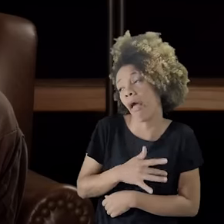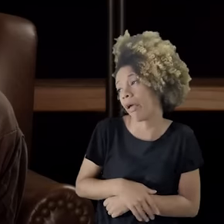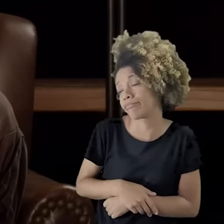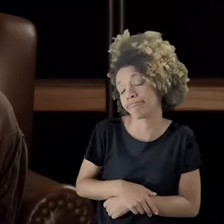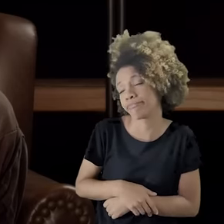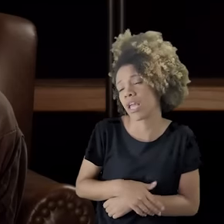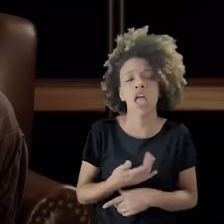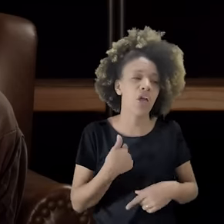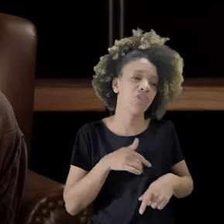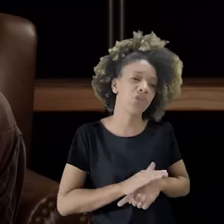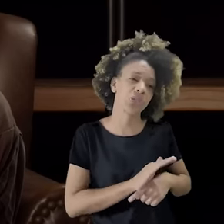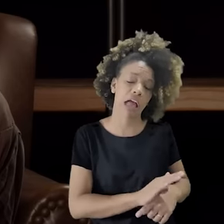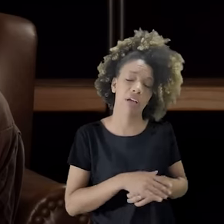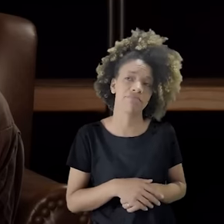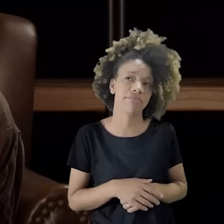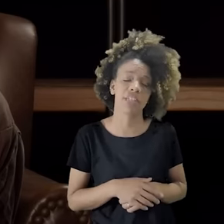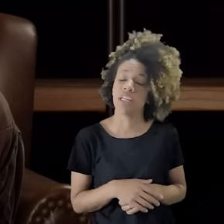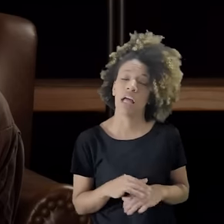daquela idoso